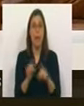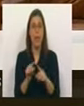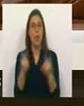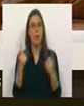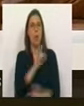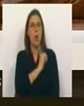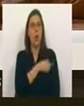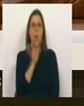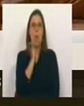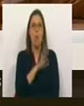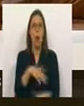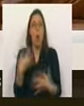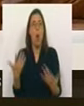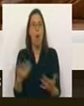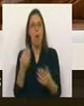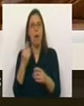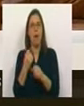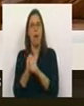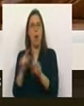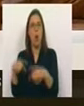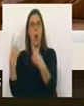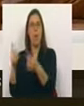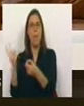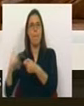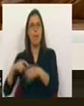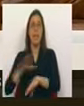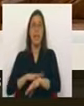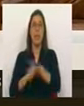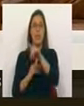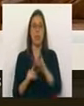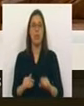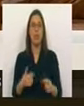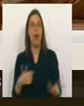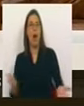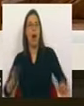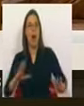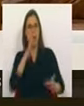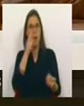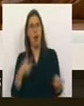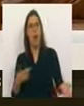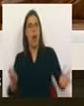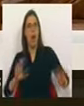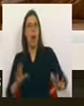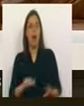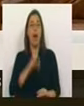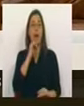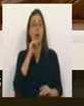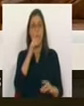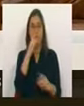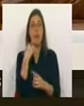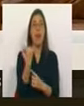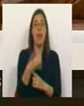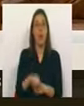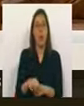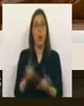por incompetência ou servilismo aos parceiros da esquerda, abdica de governar sempre que recebe um